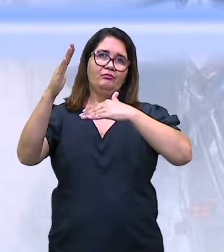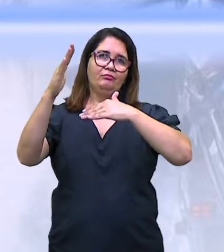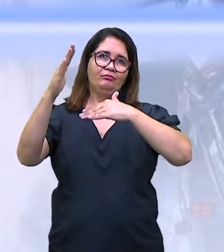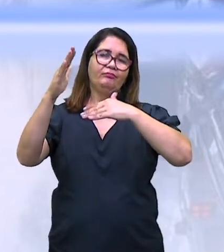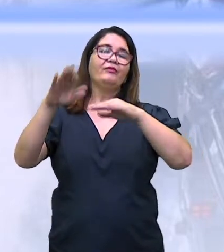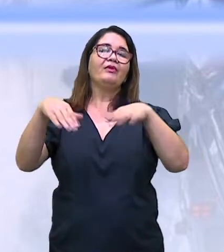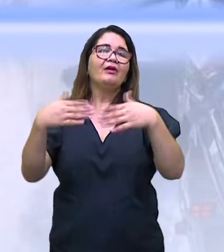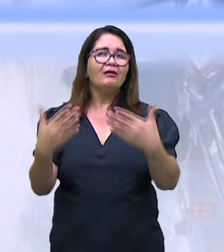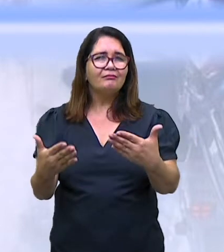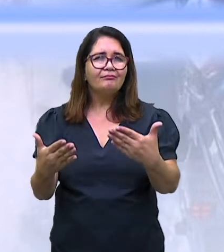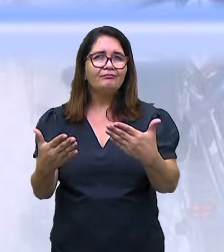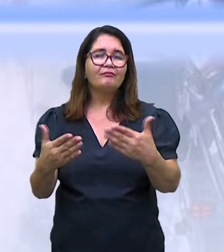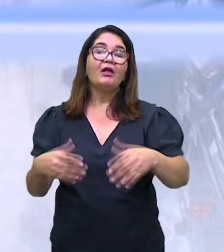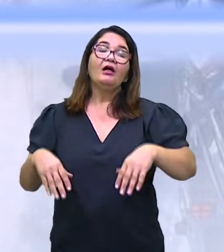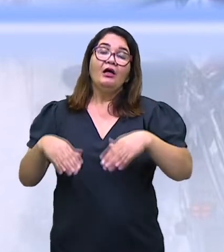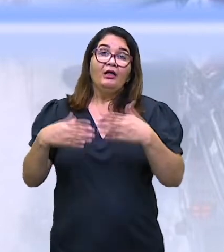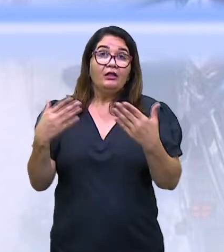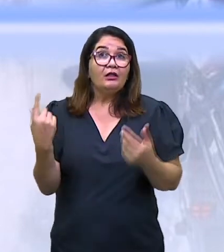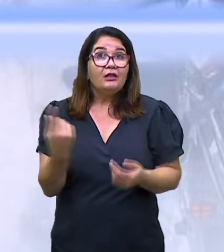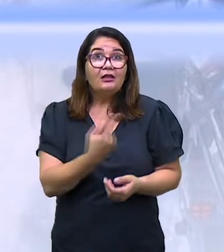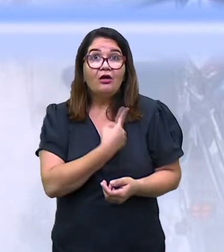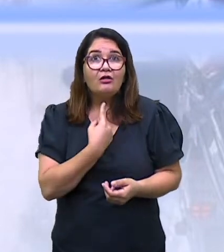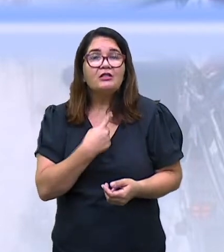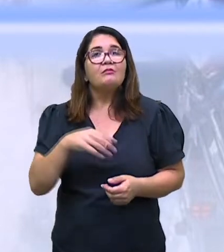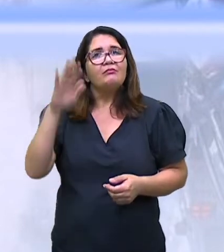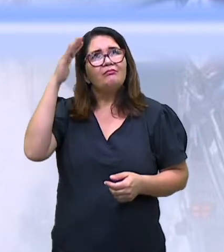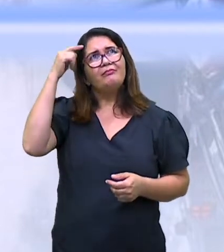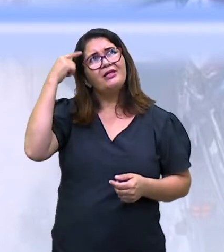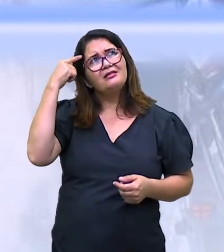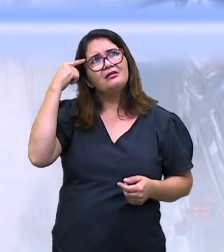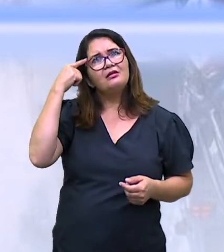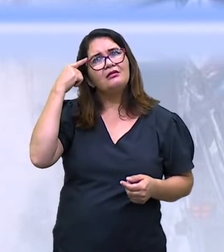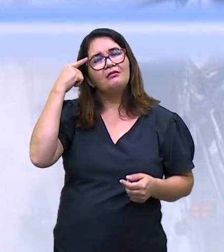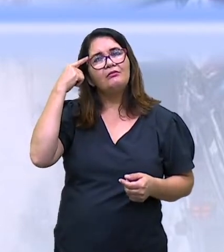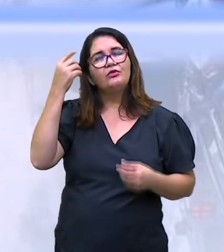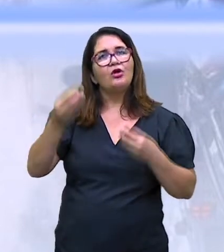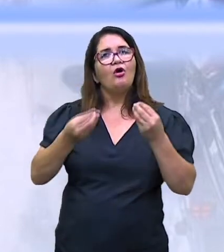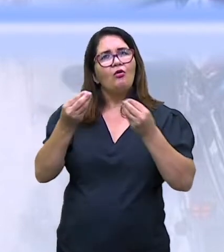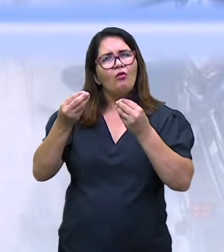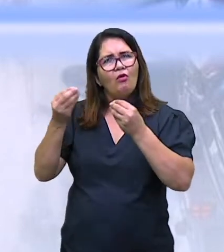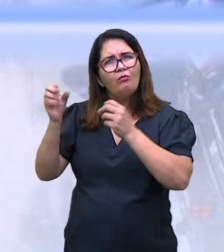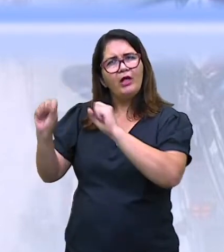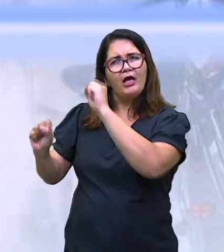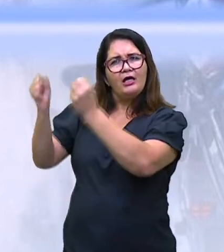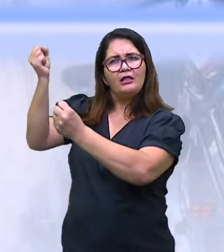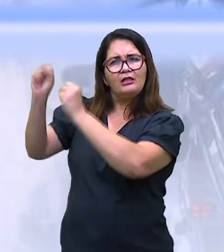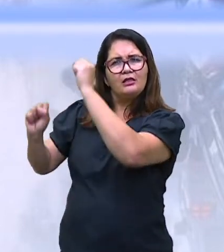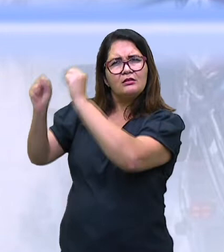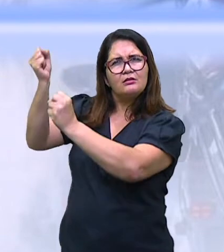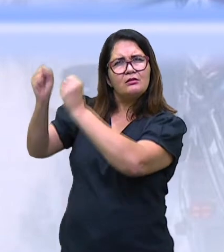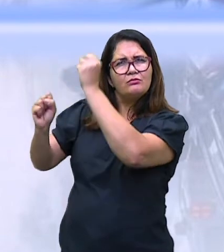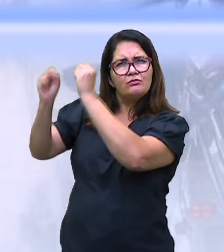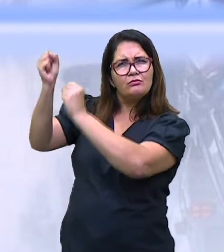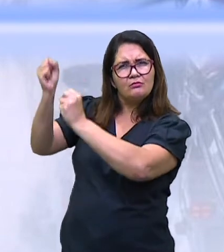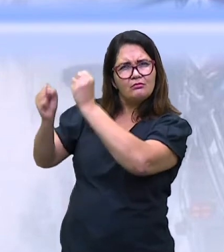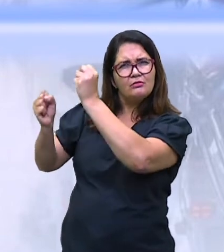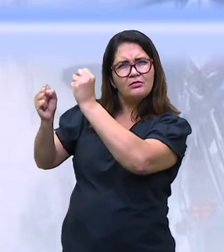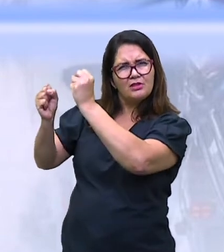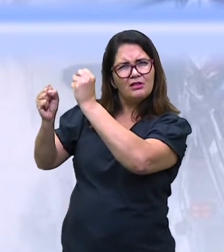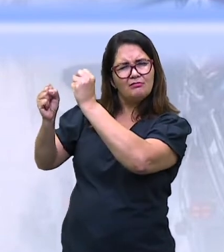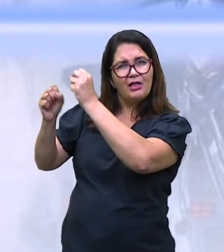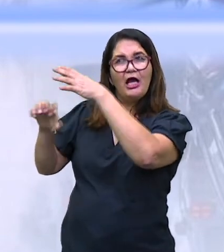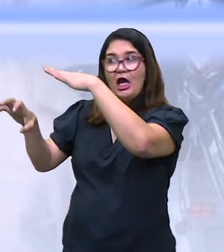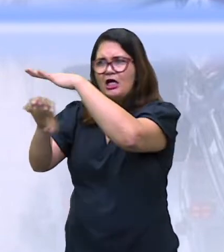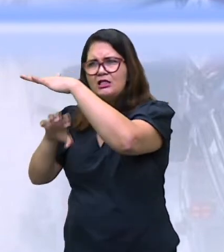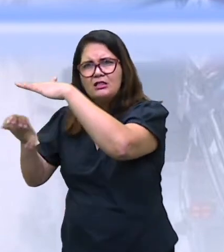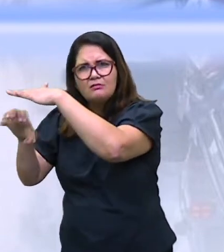quanto as indústrias liberam aí de gases que são emitidos, né, diariamente na nossa